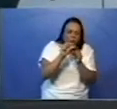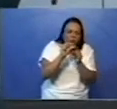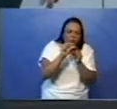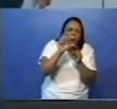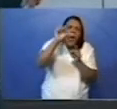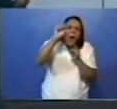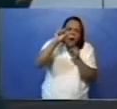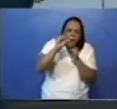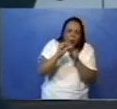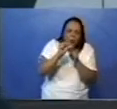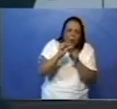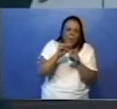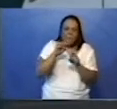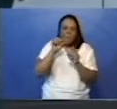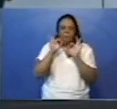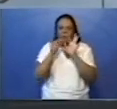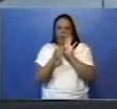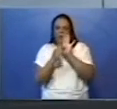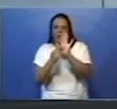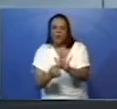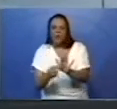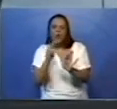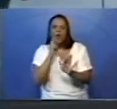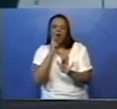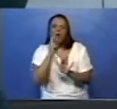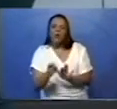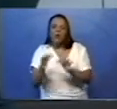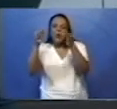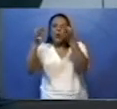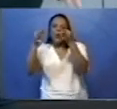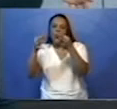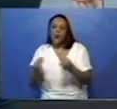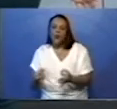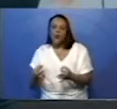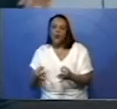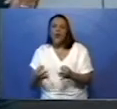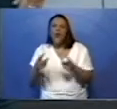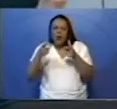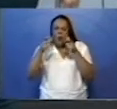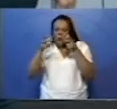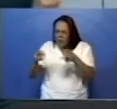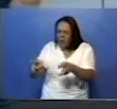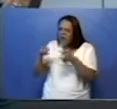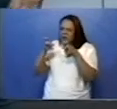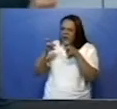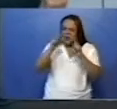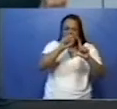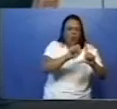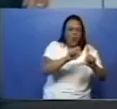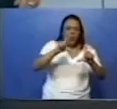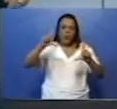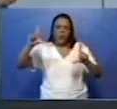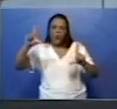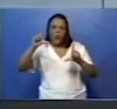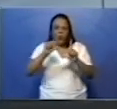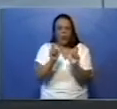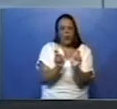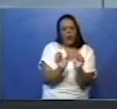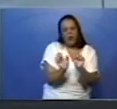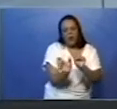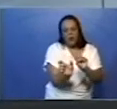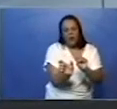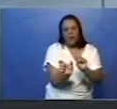pequenininho, marcava a resposta correta. Observaram então aqui, gente? Também nós estamos tratando do grau dos substantivos.